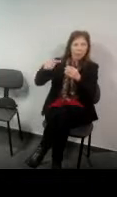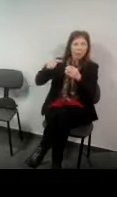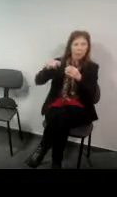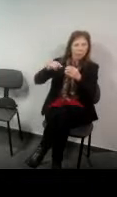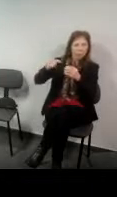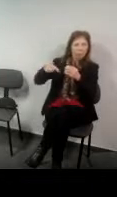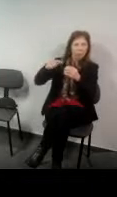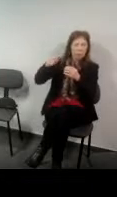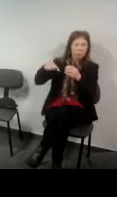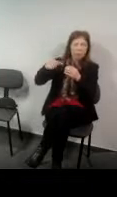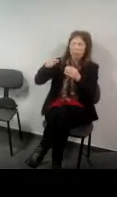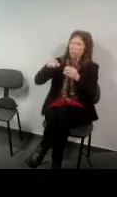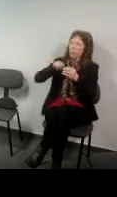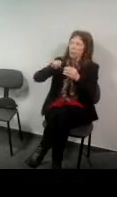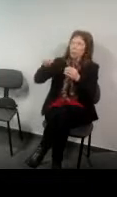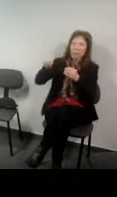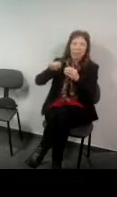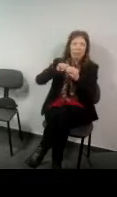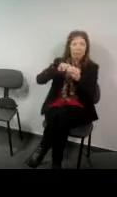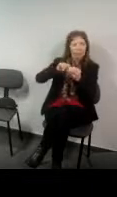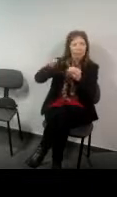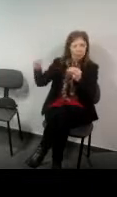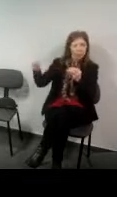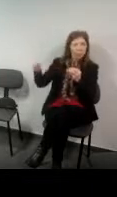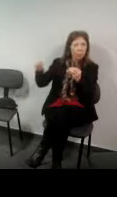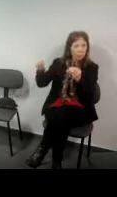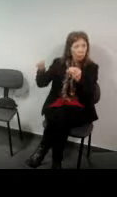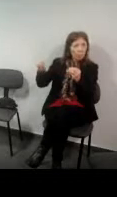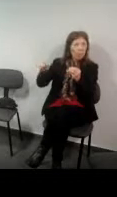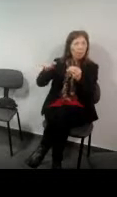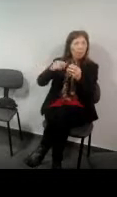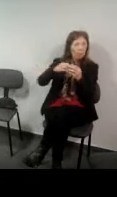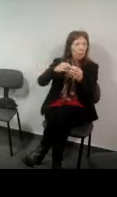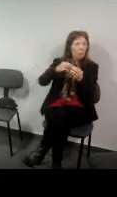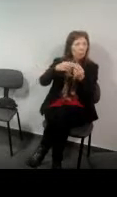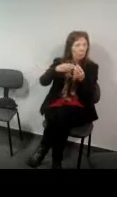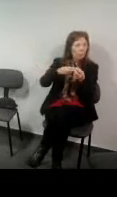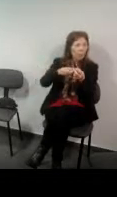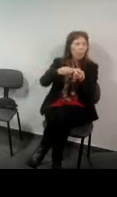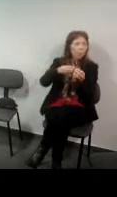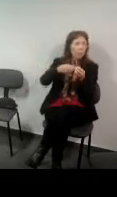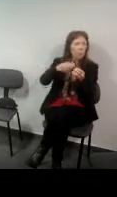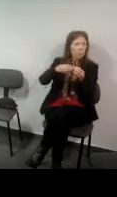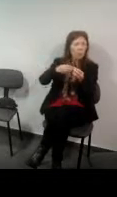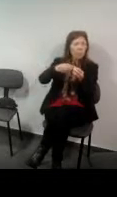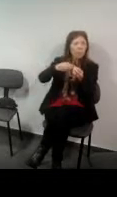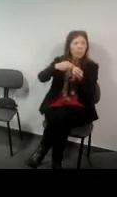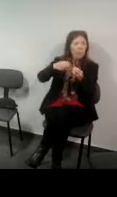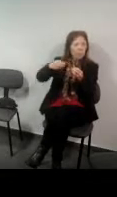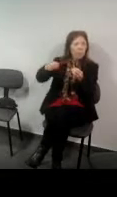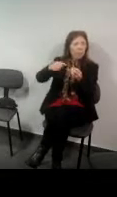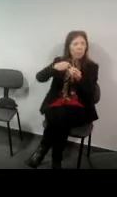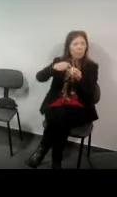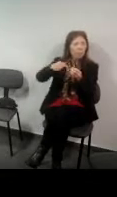né? Próximo ao ânus, assim, saía, se formou um canalzinho. Geralmente é uma infecção, né? Dá uma infecção,